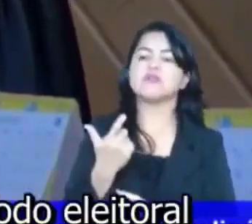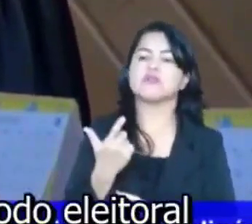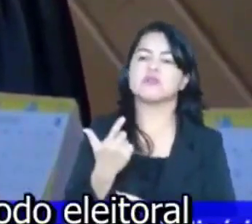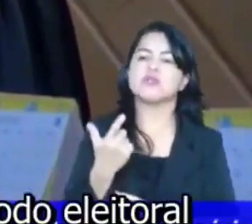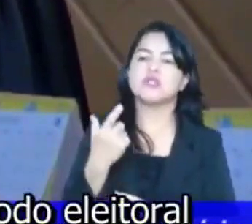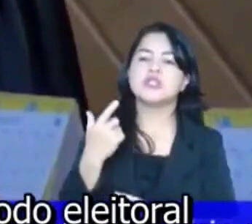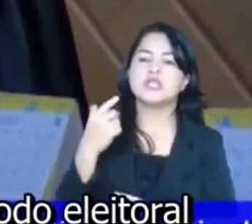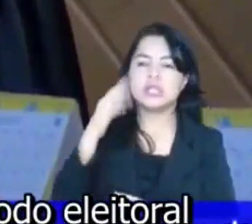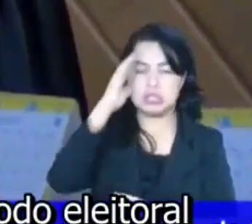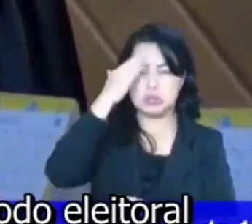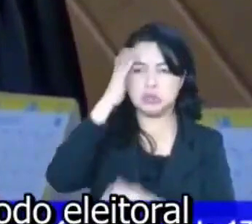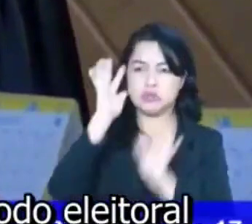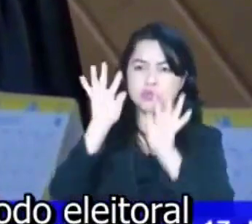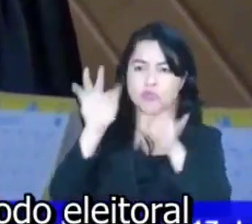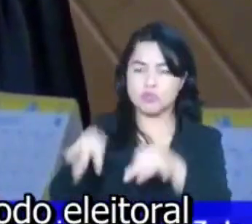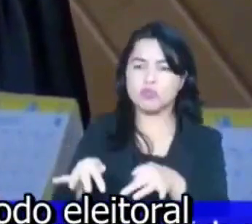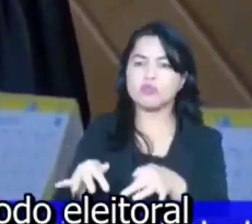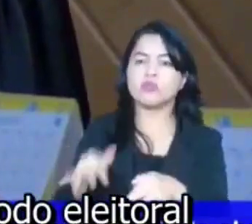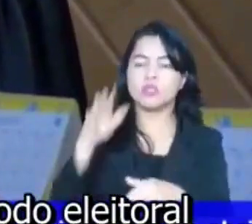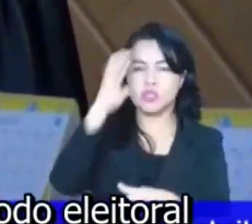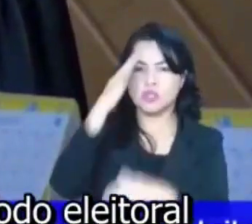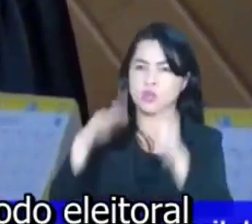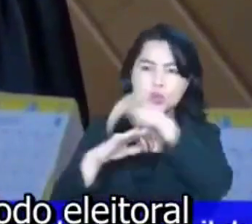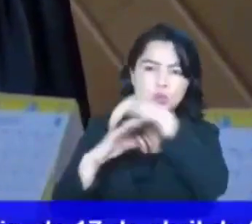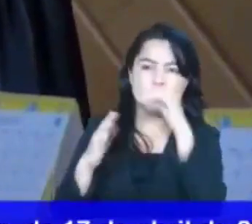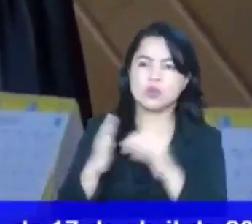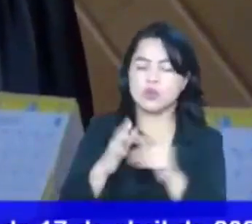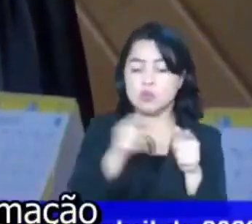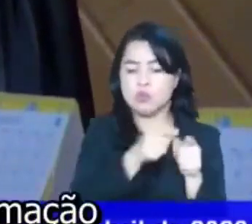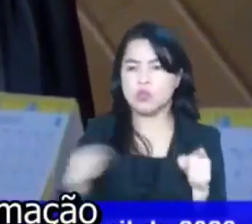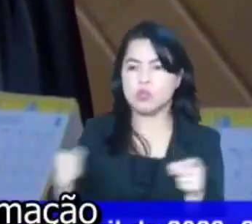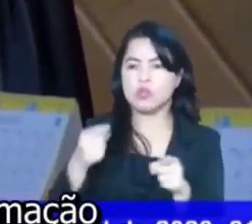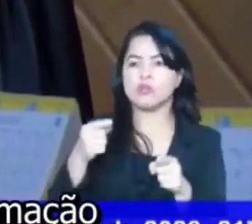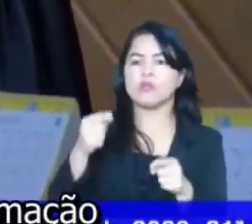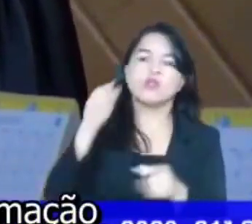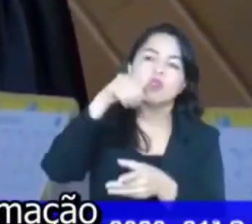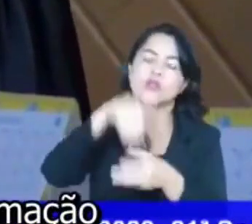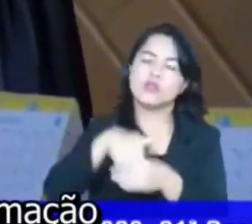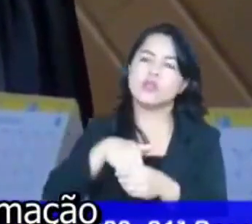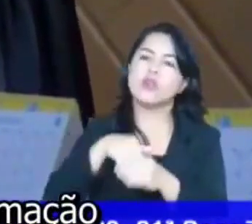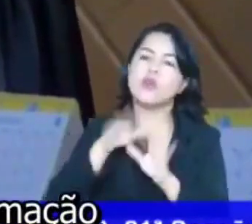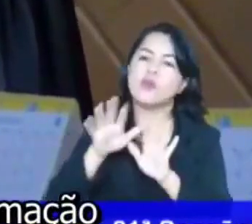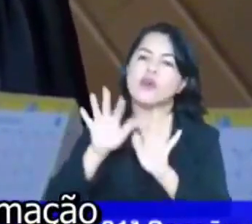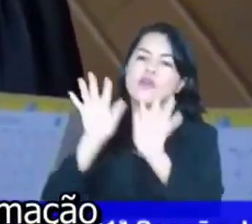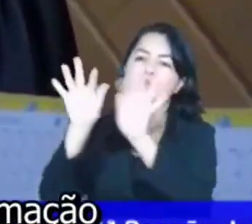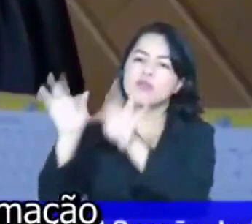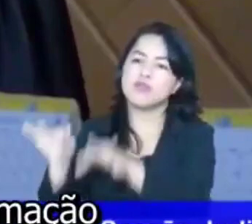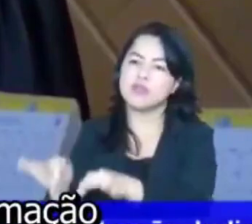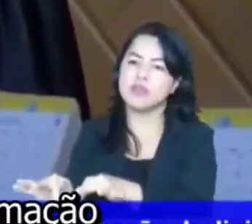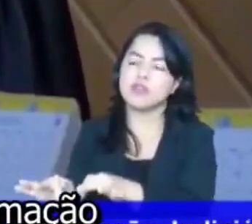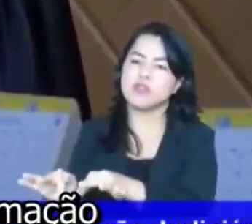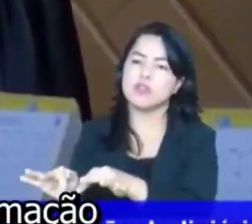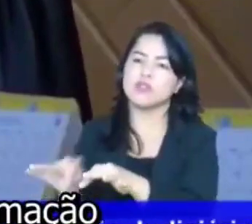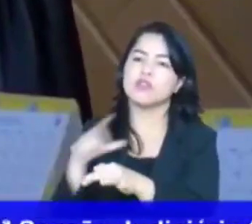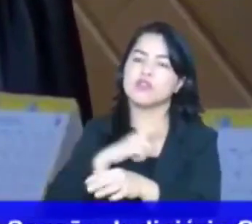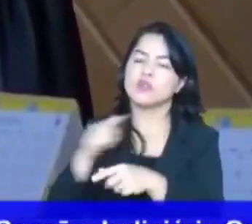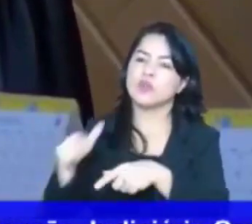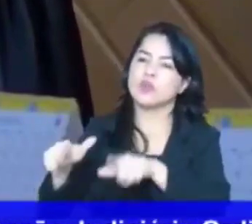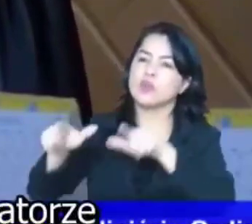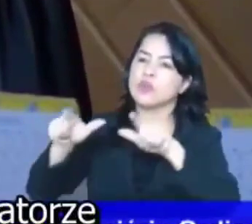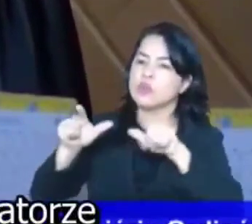como eu disse, que há impedimento absoluto durante o período eleitoral, mas que, fim do período eleitoral, ou seja, com a